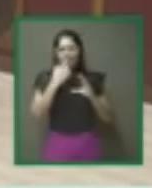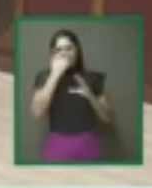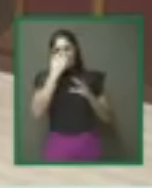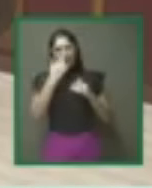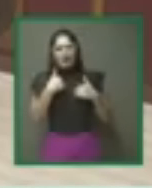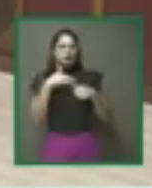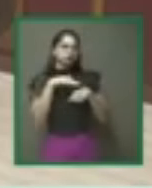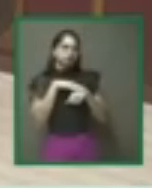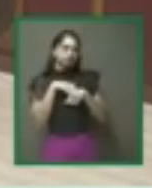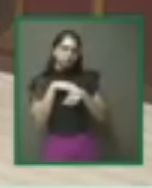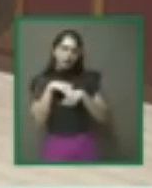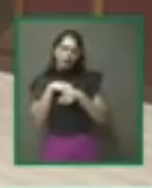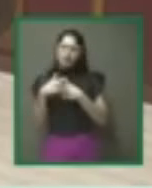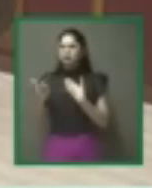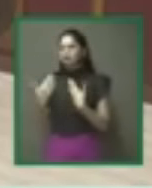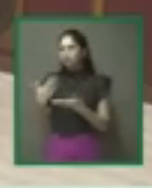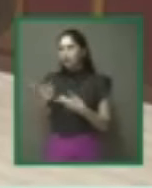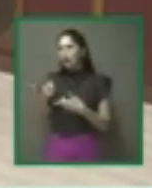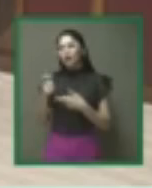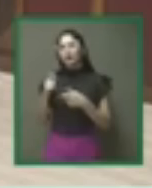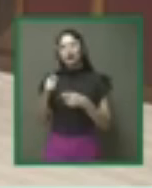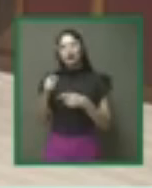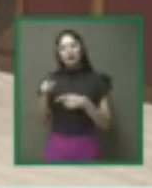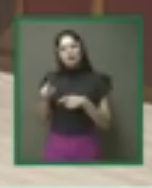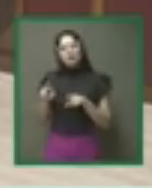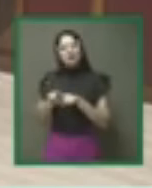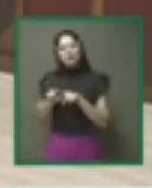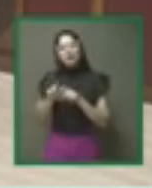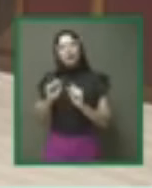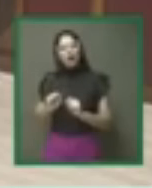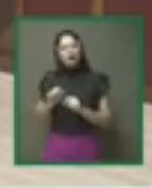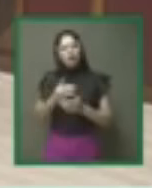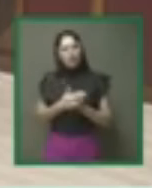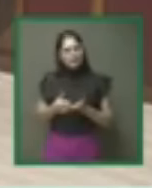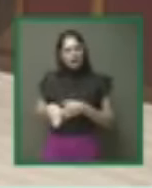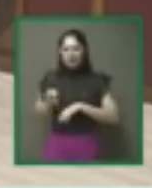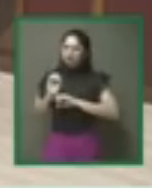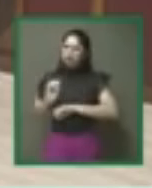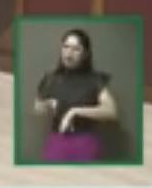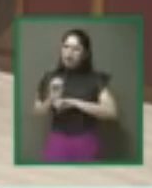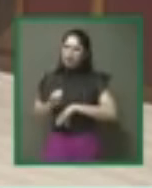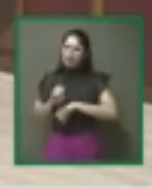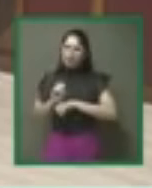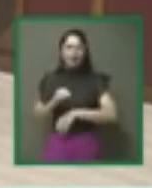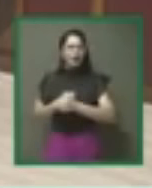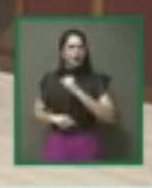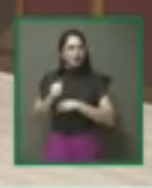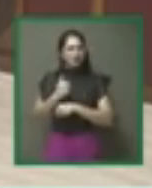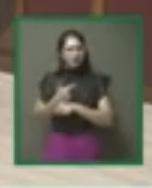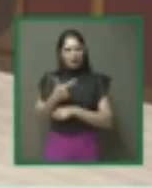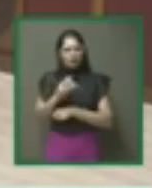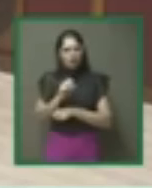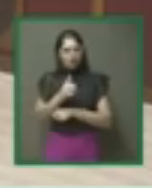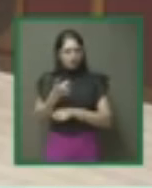Aí eu cheguei a conversar com ele, inclusive, né? Olha, por que você não ingressa, né, como professor? Em 2017 ainda valia muito a